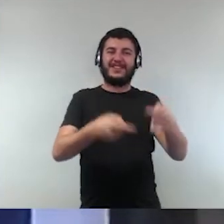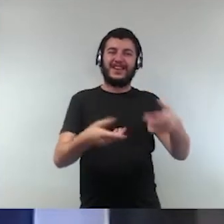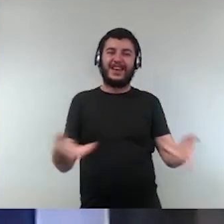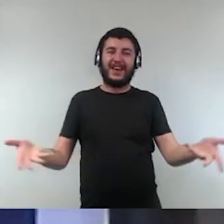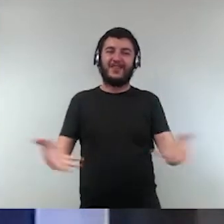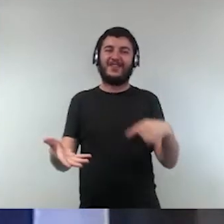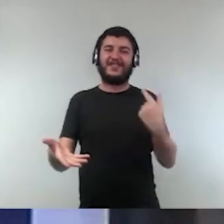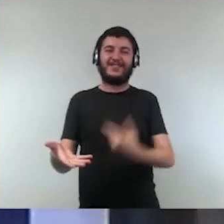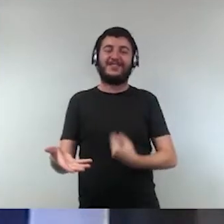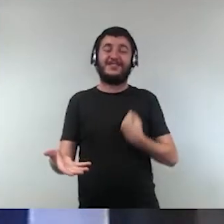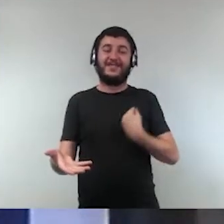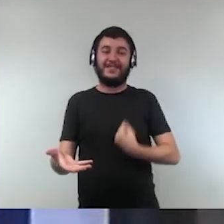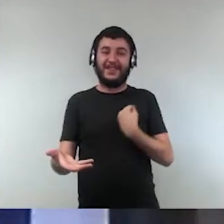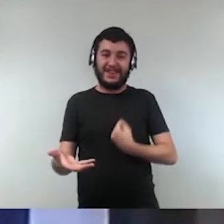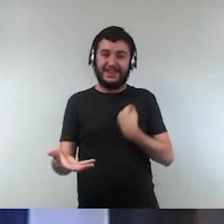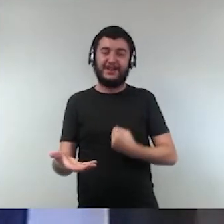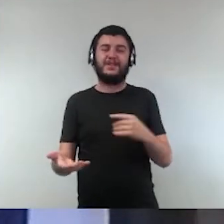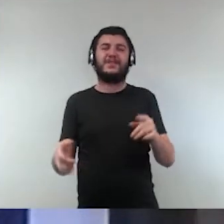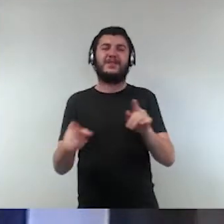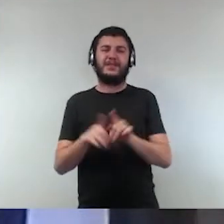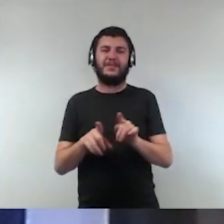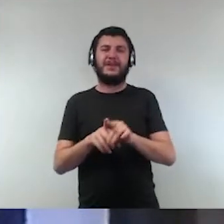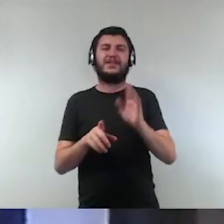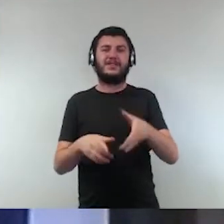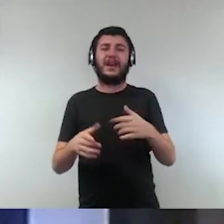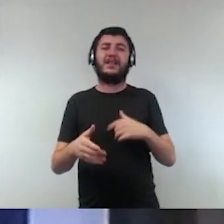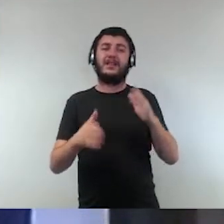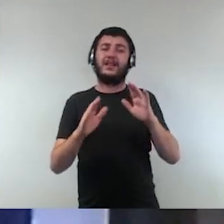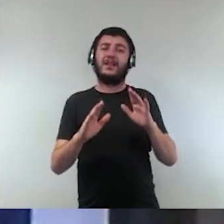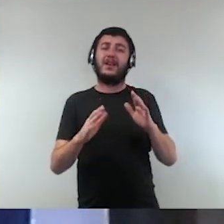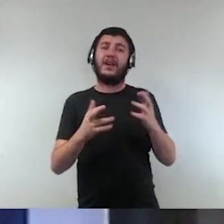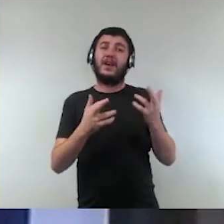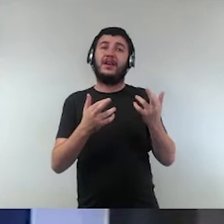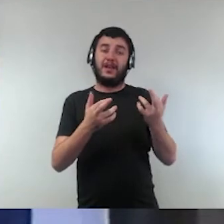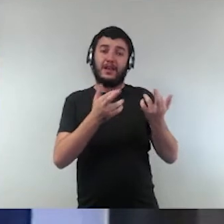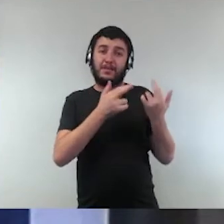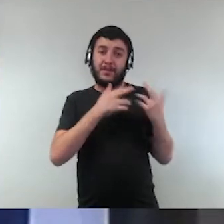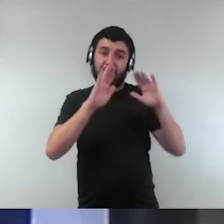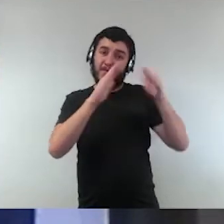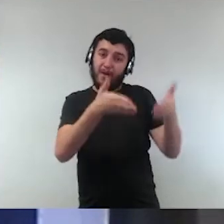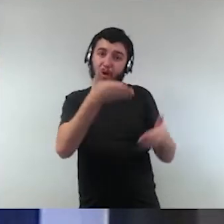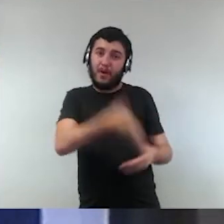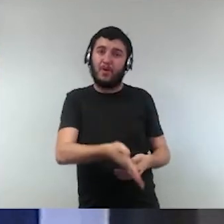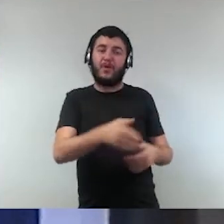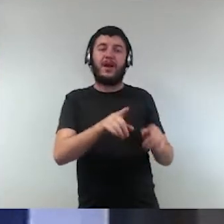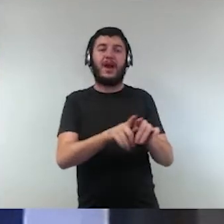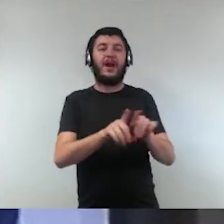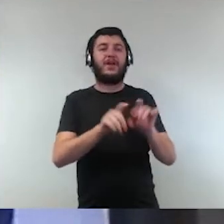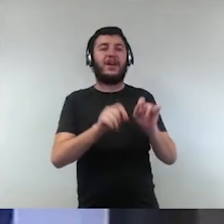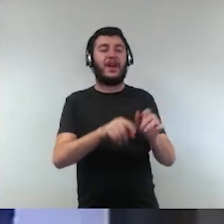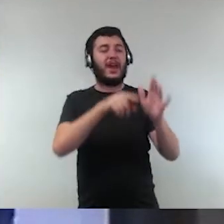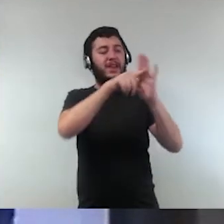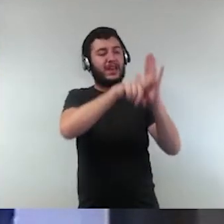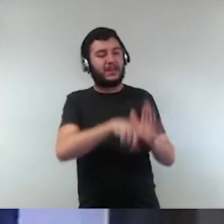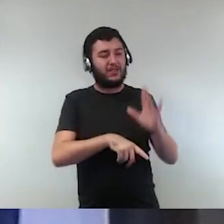uma valorização para a questão científica, evitando aí o que muitos chamam de um ativismo, né,